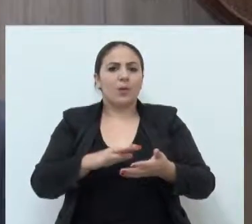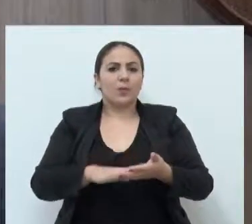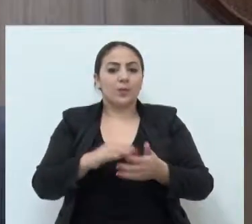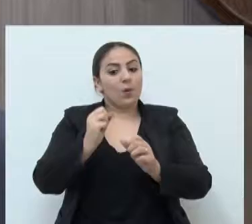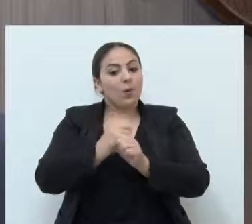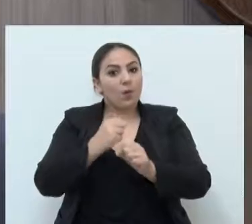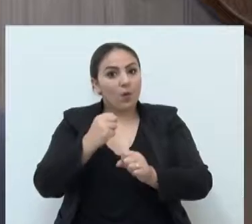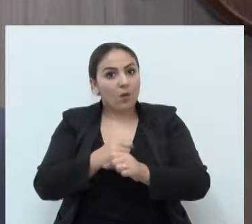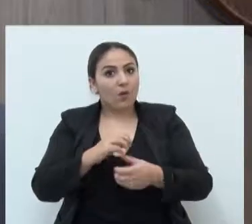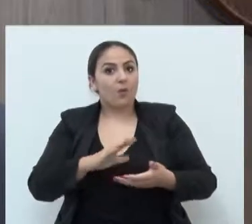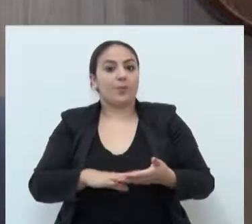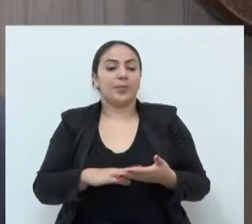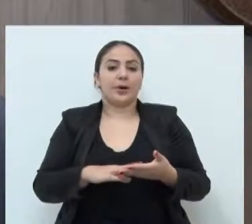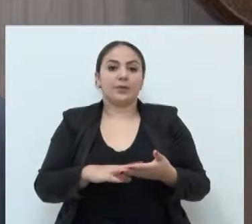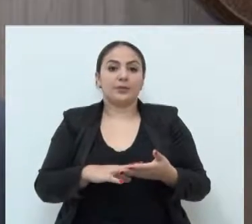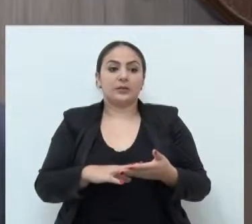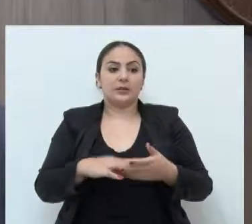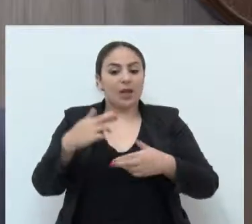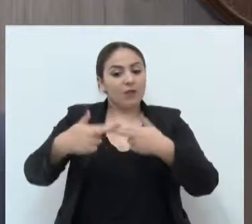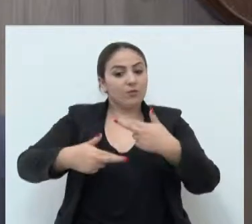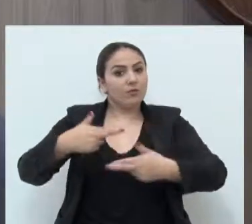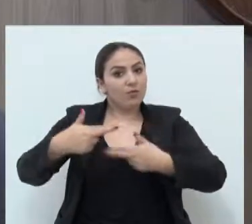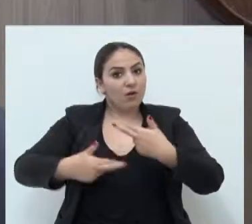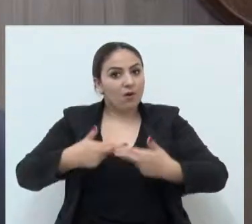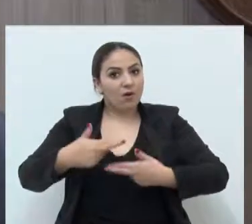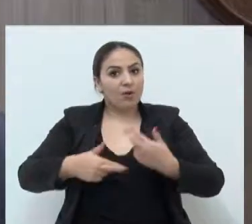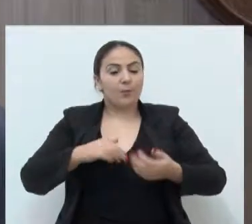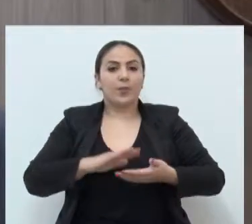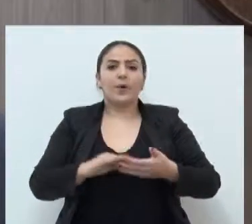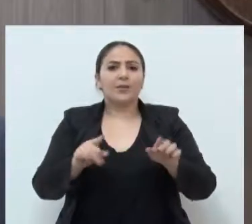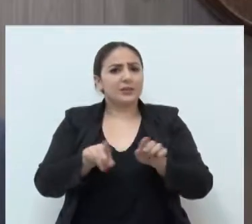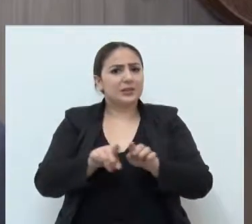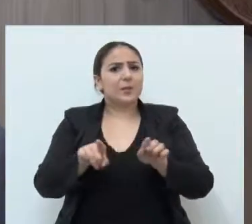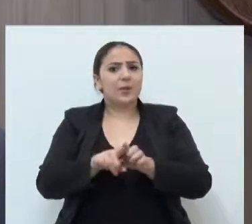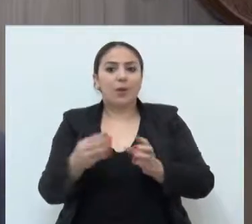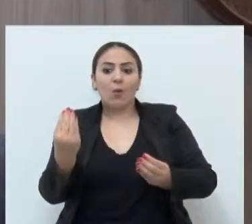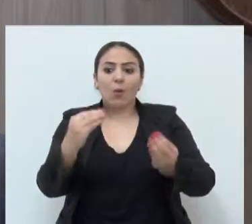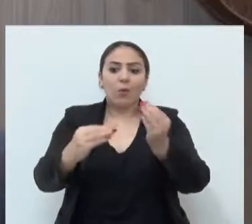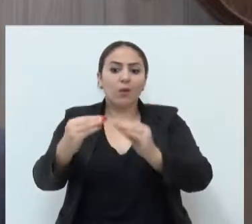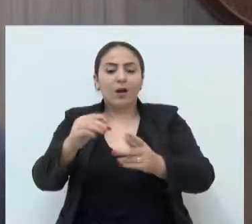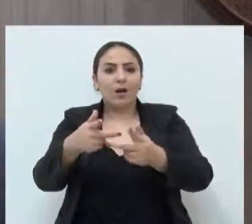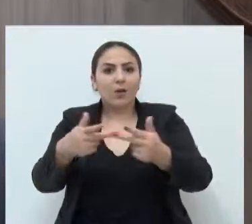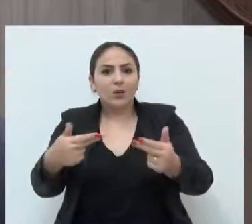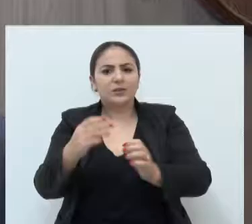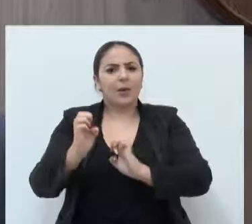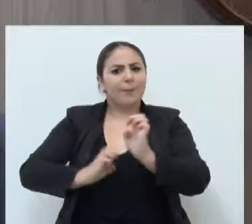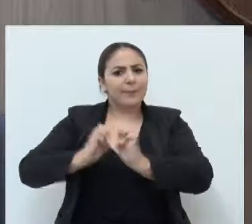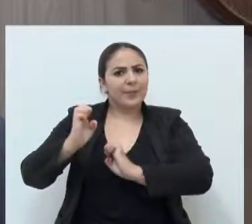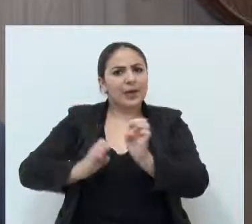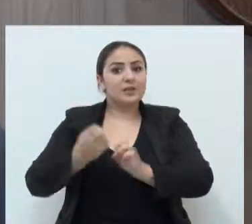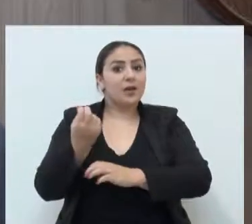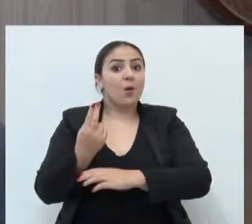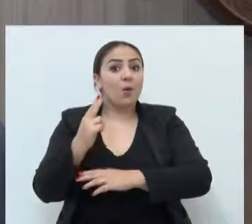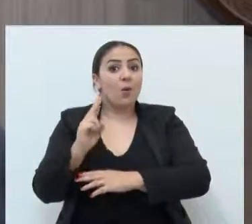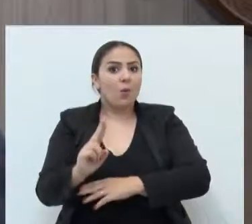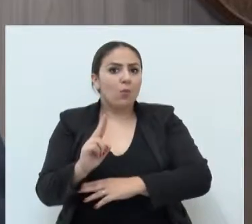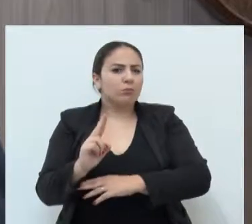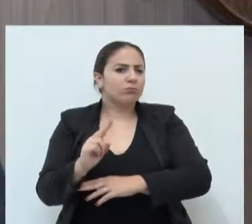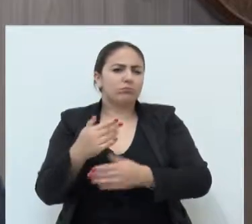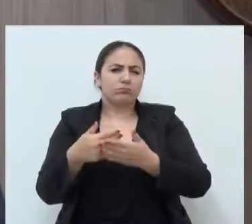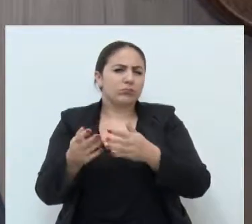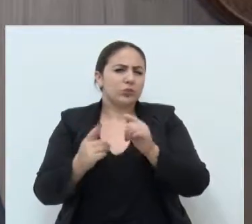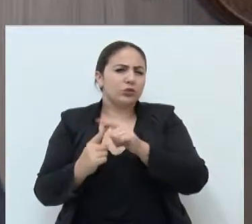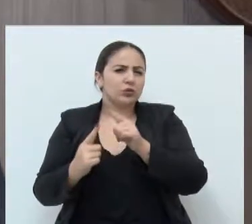de obras, de construção, de reformas e até mesmo de instalações de empresas ou tipo